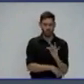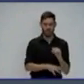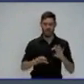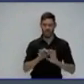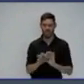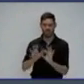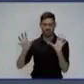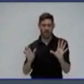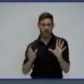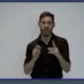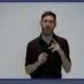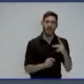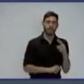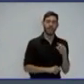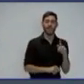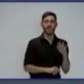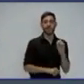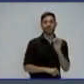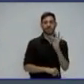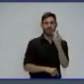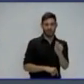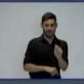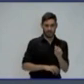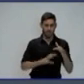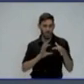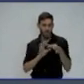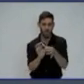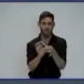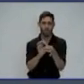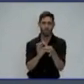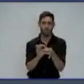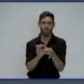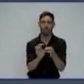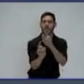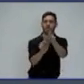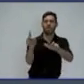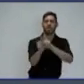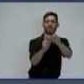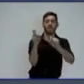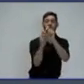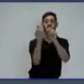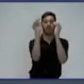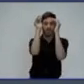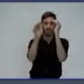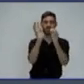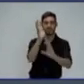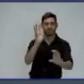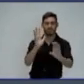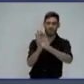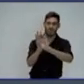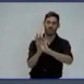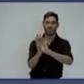liberais e progressistas. O que nos une na diferença é o respeito à